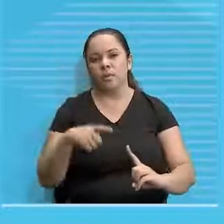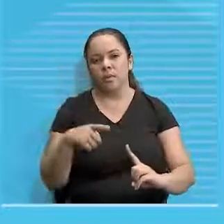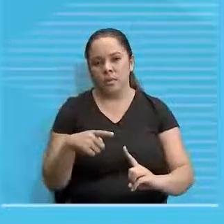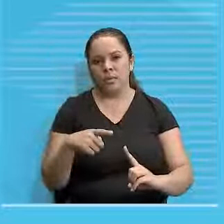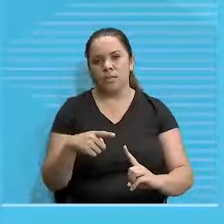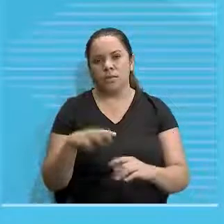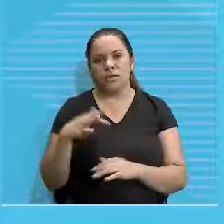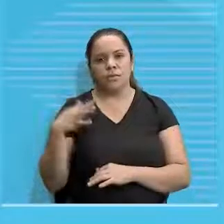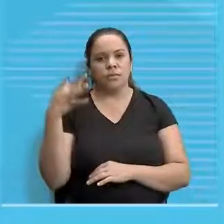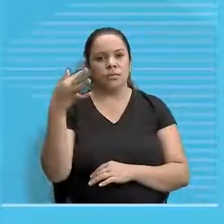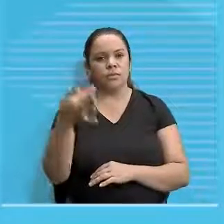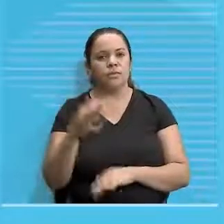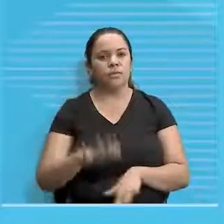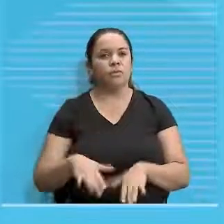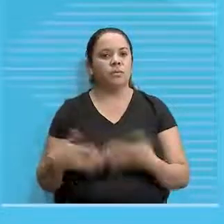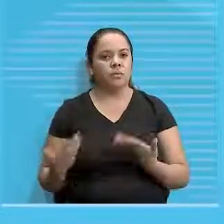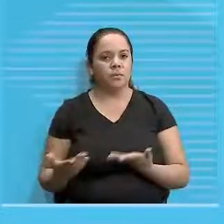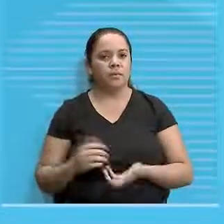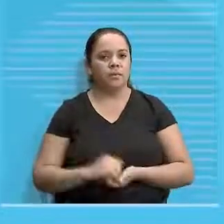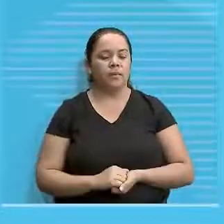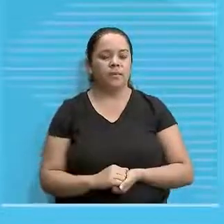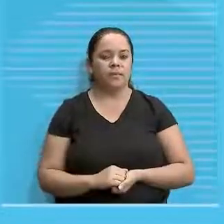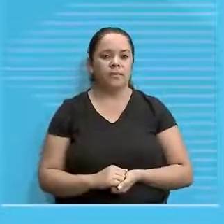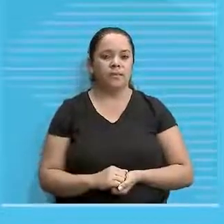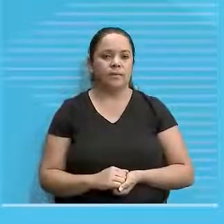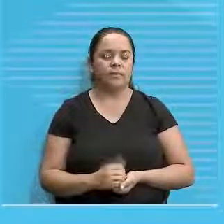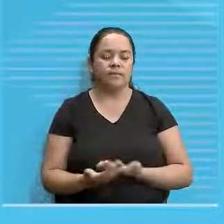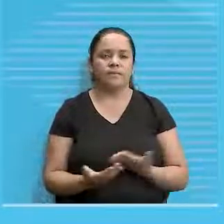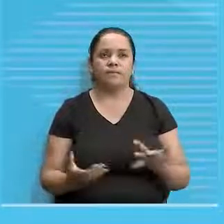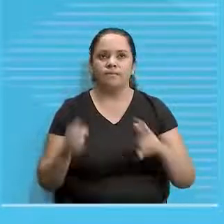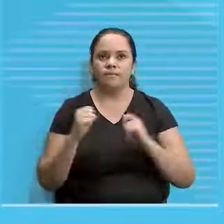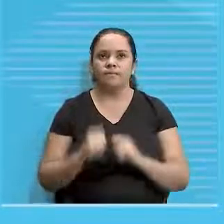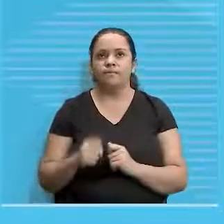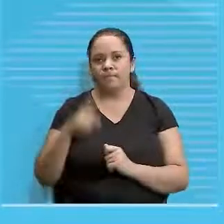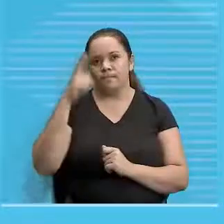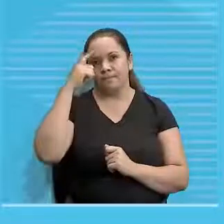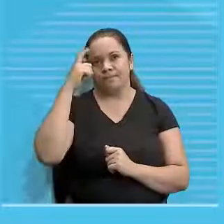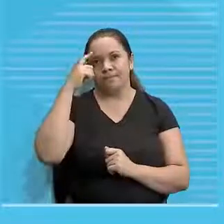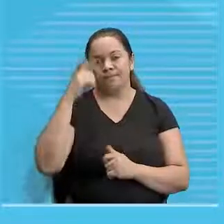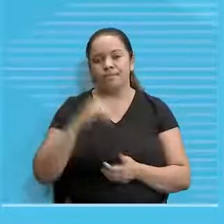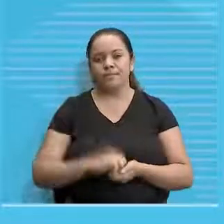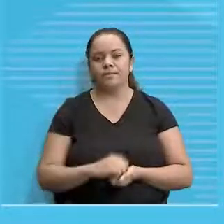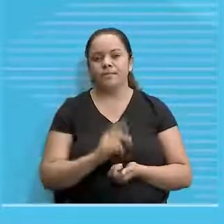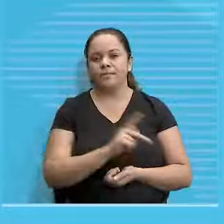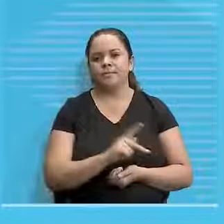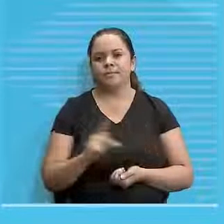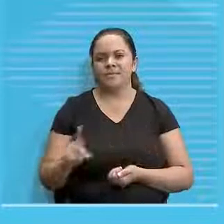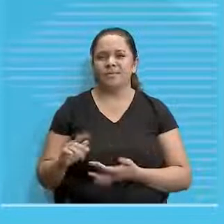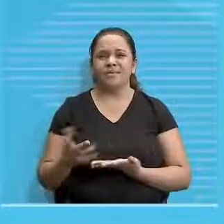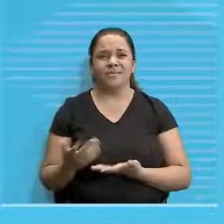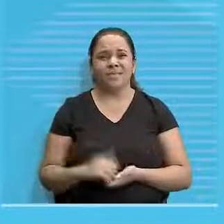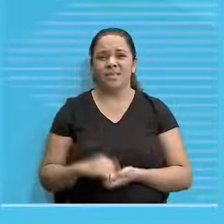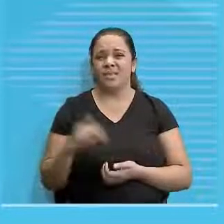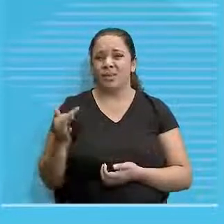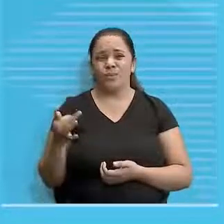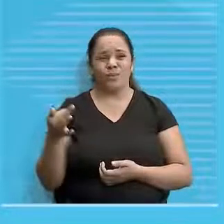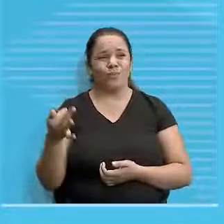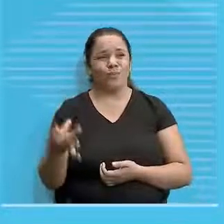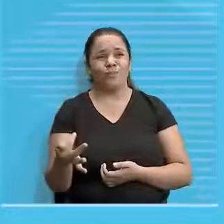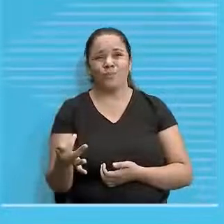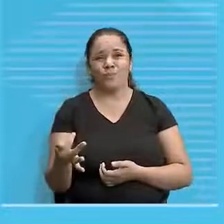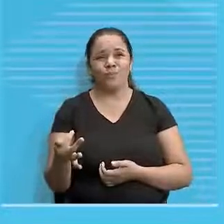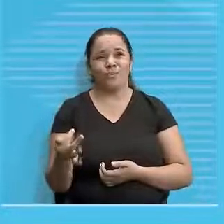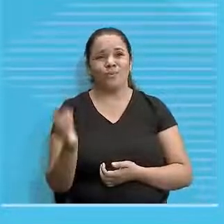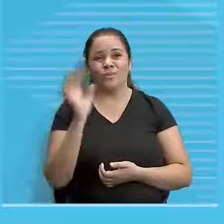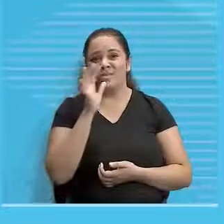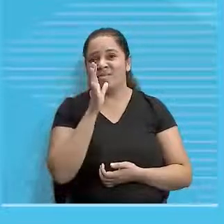no futuro? E aí vocês podem pensar, professora, mas isso, né, tá muito lá na frente e tal, não estou